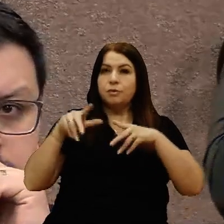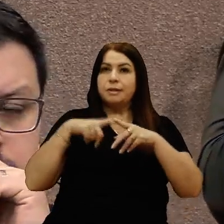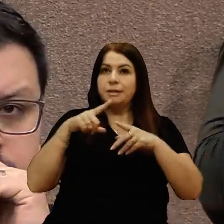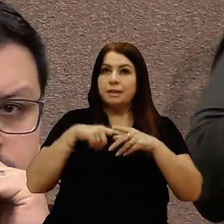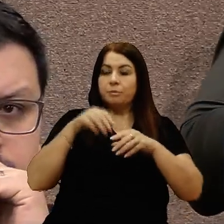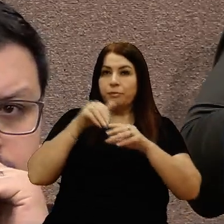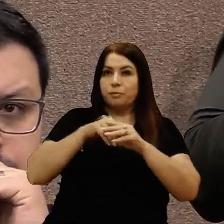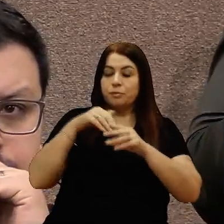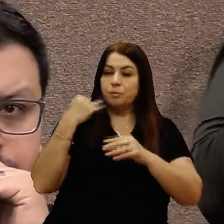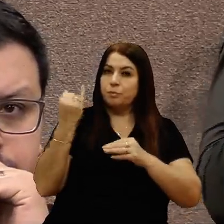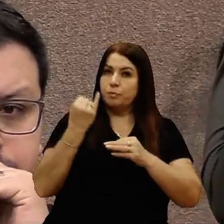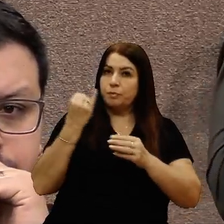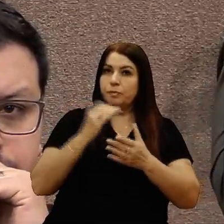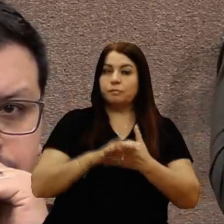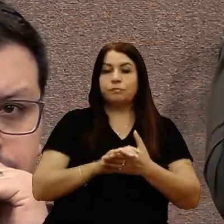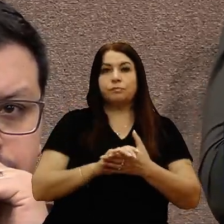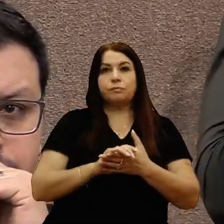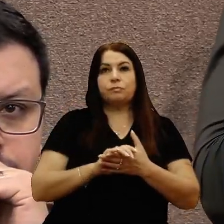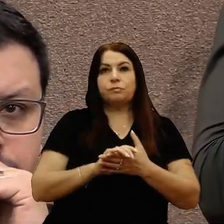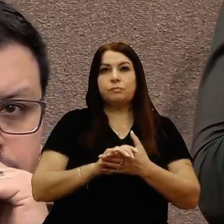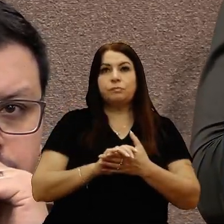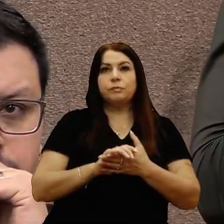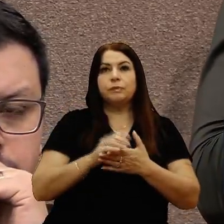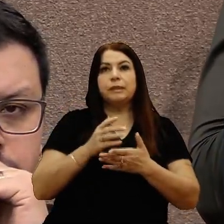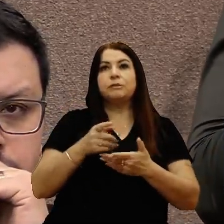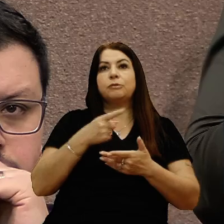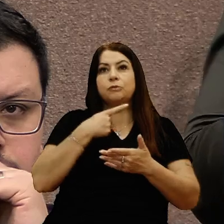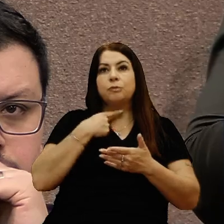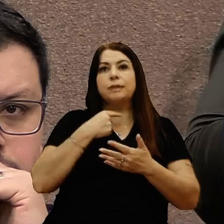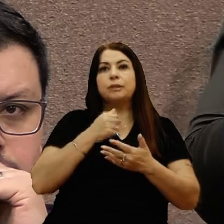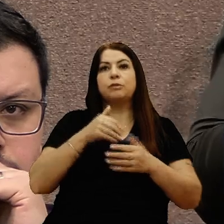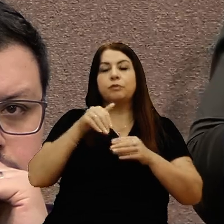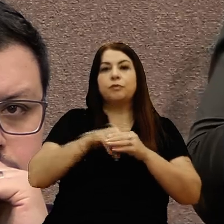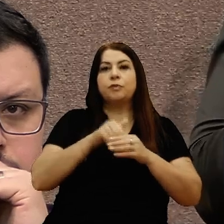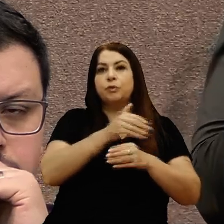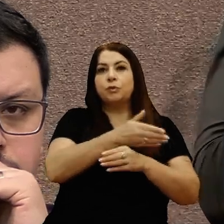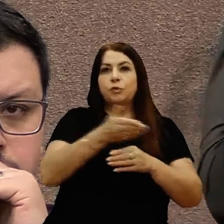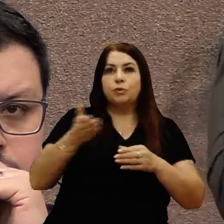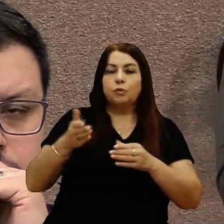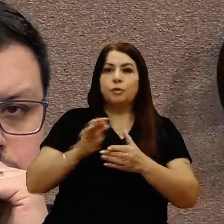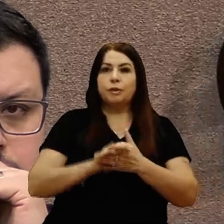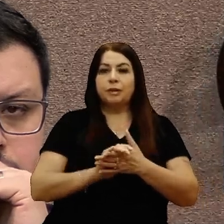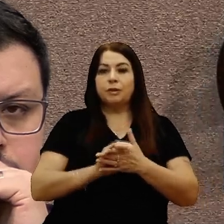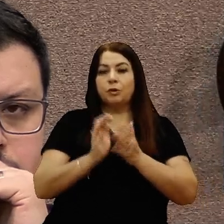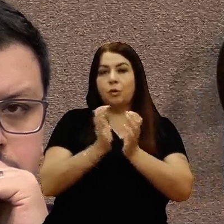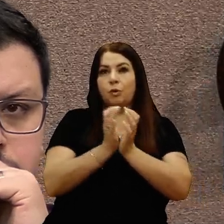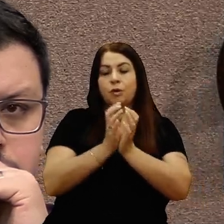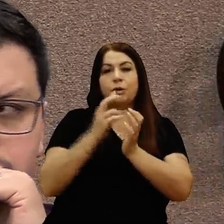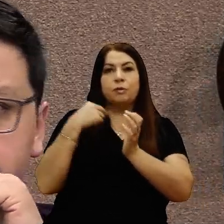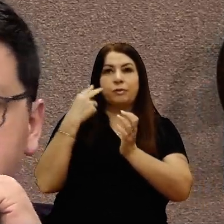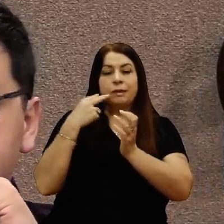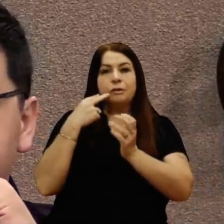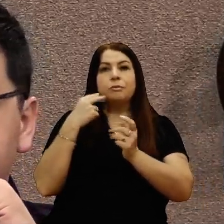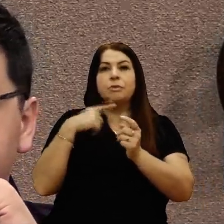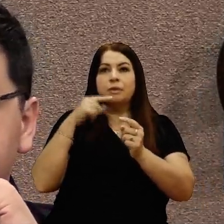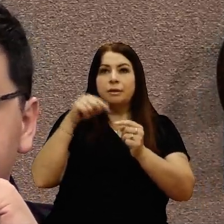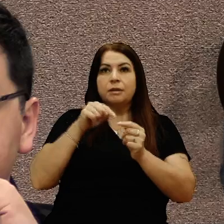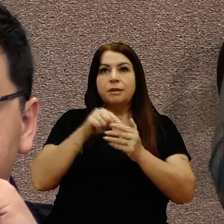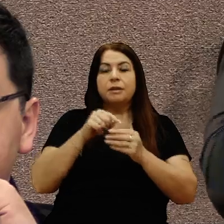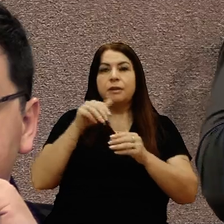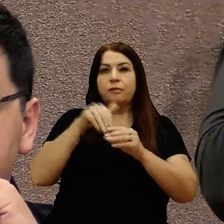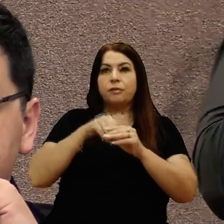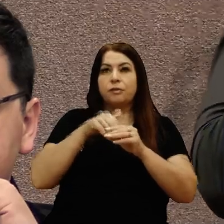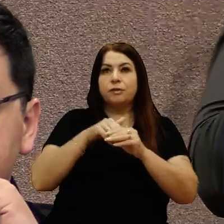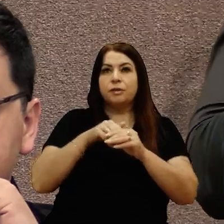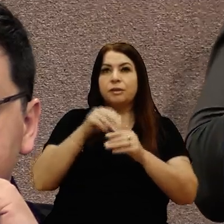uma votação importantíssima aqui na Câmara e desde já eu gostaria de contar com o voto de todos os meus colegas vereadores, nós teremos aqui a votação